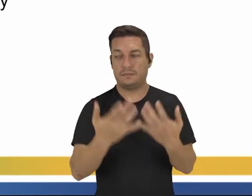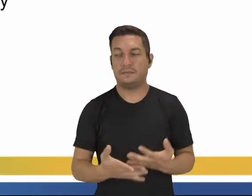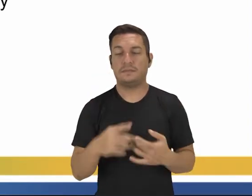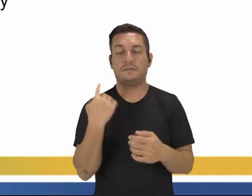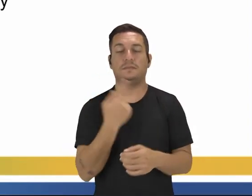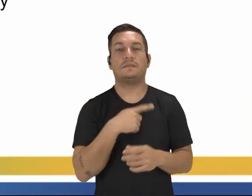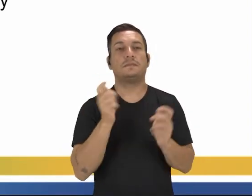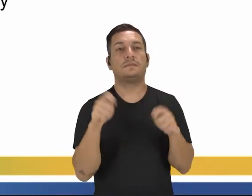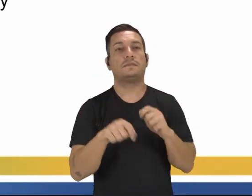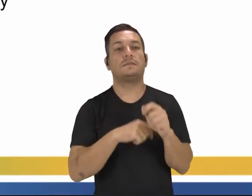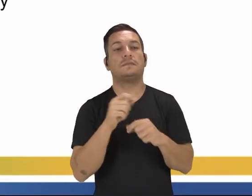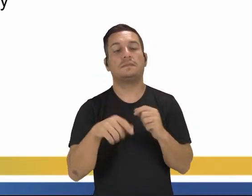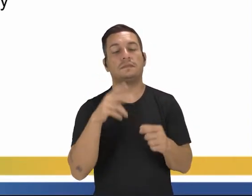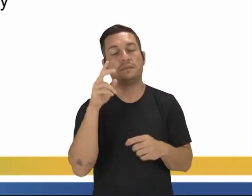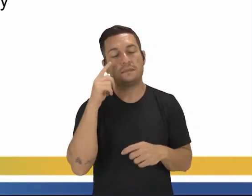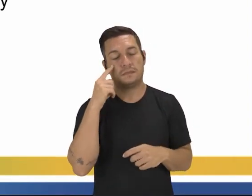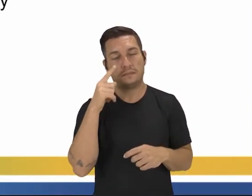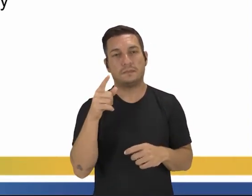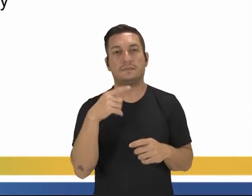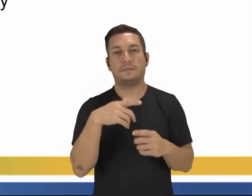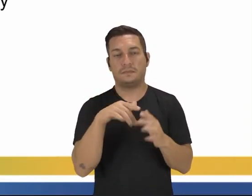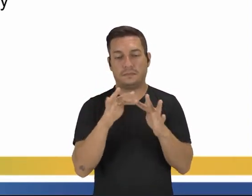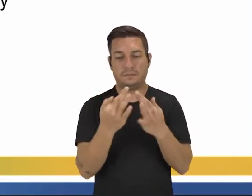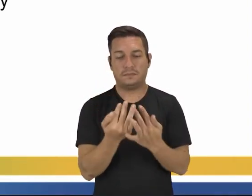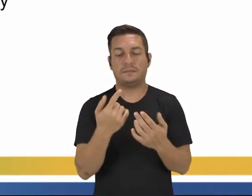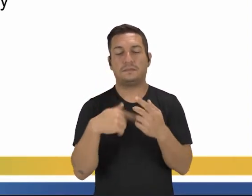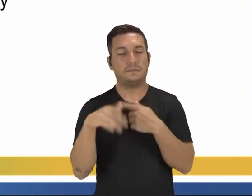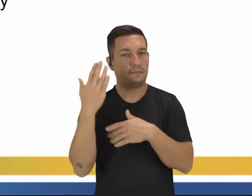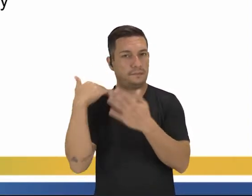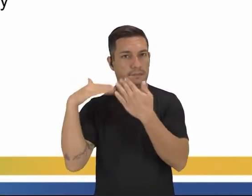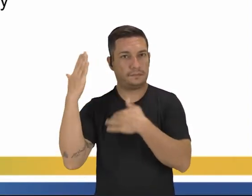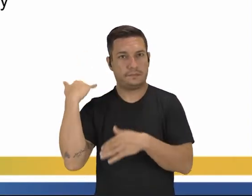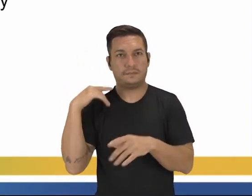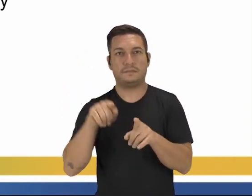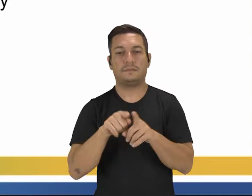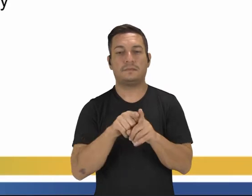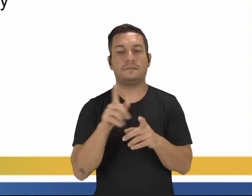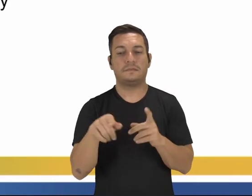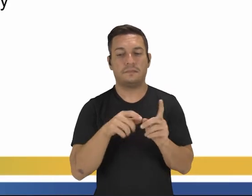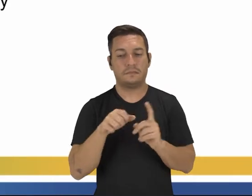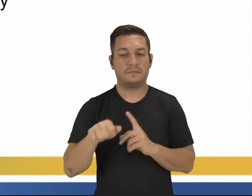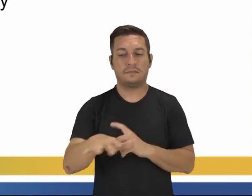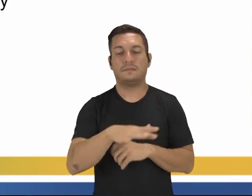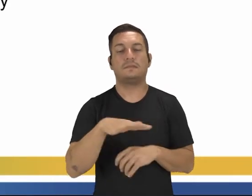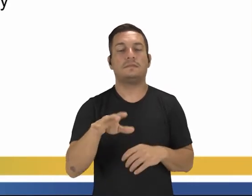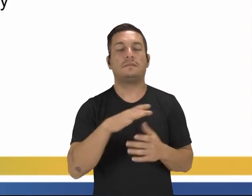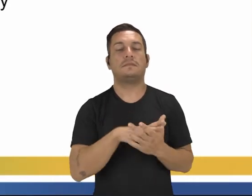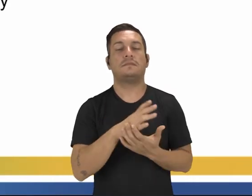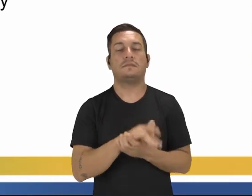nós podemos ouvir isso dos nossos antepassados ou podemos até passar isso para os nossos próximos